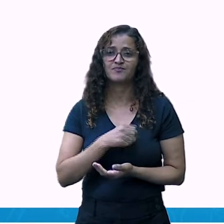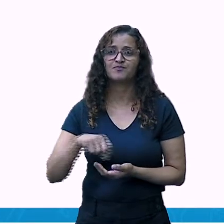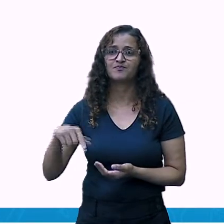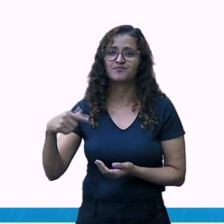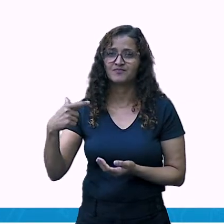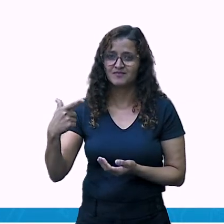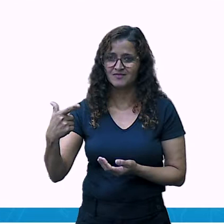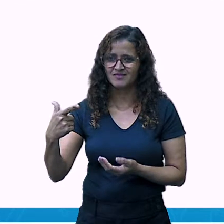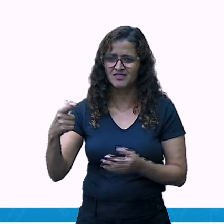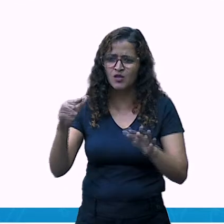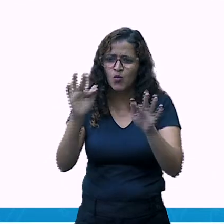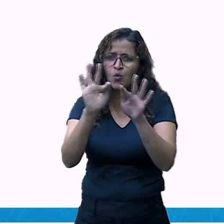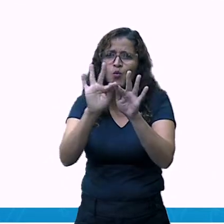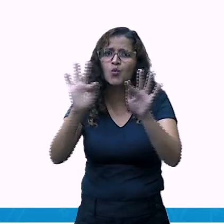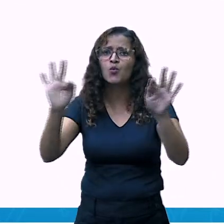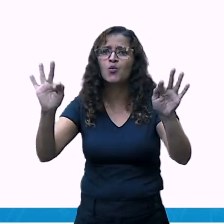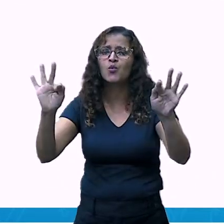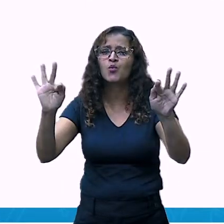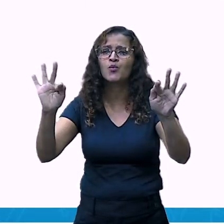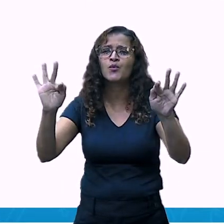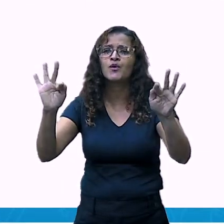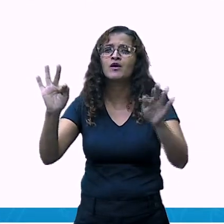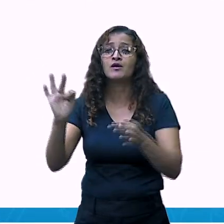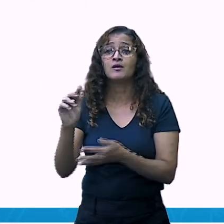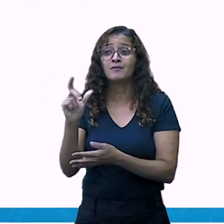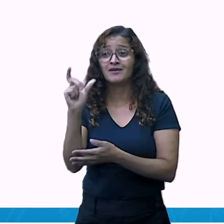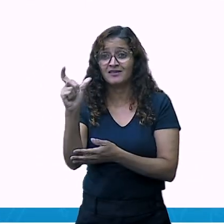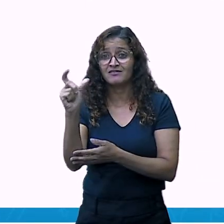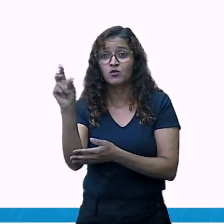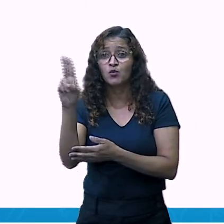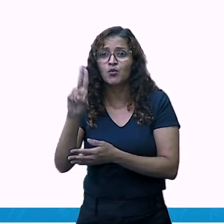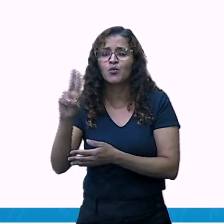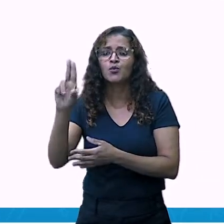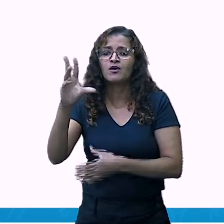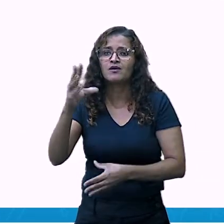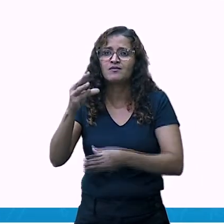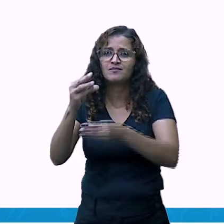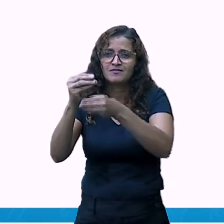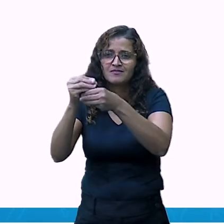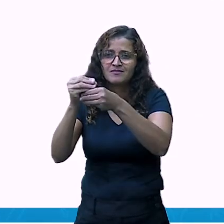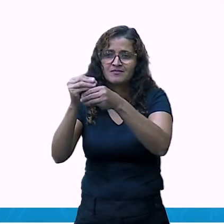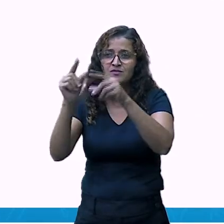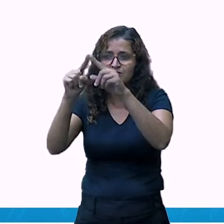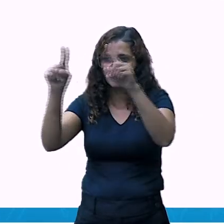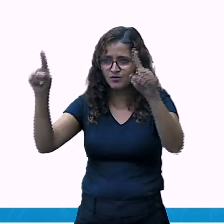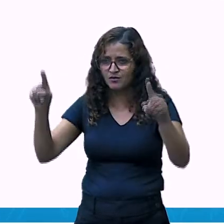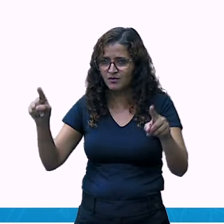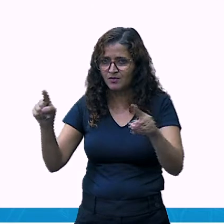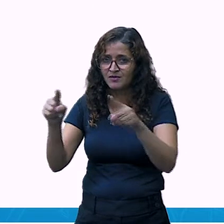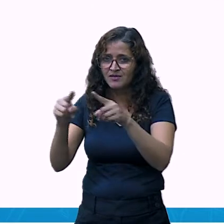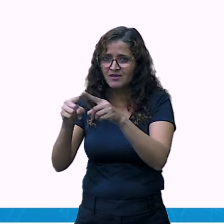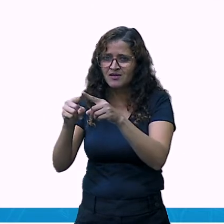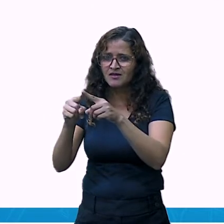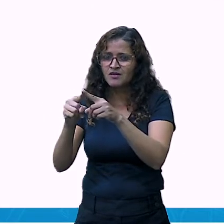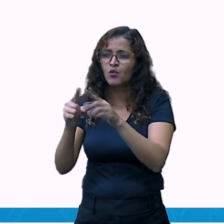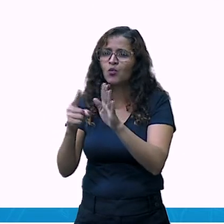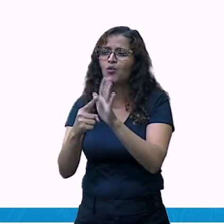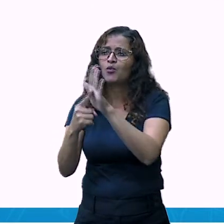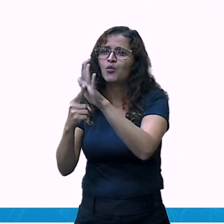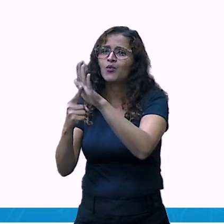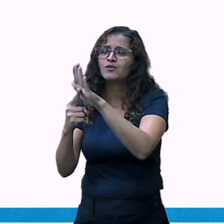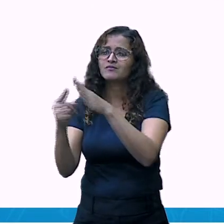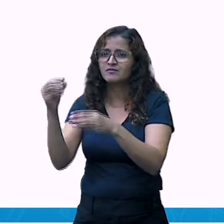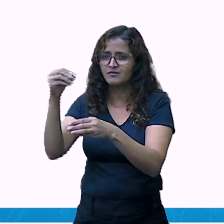Complete as afirmativas abaixo usando algumas palavras apresentadas